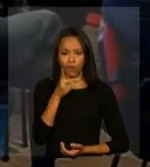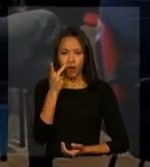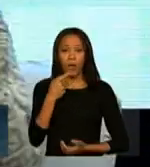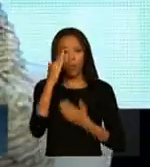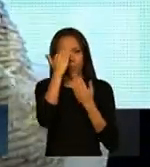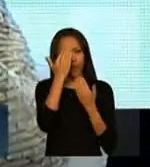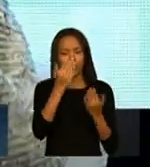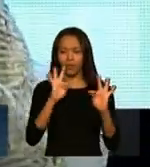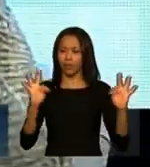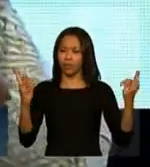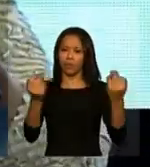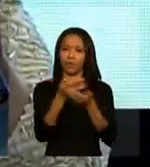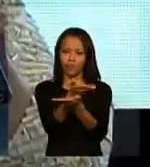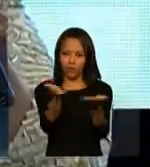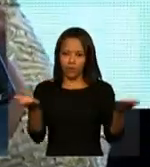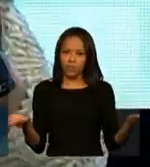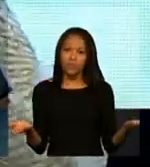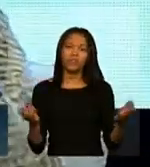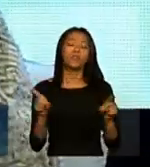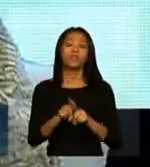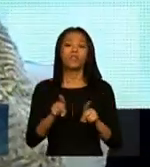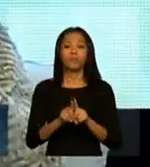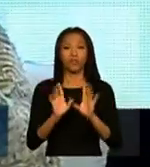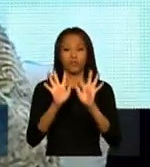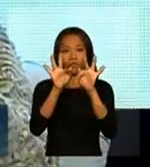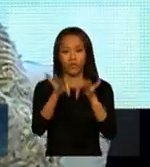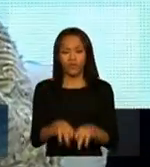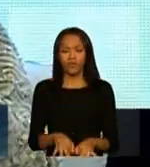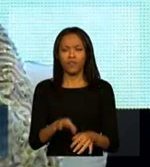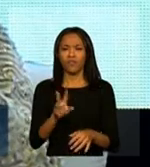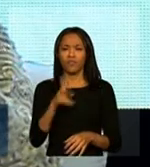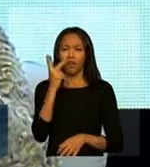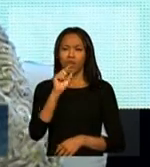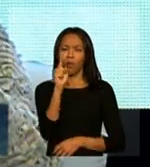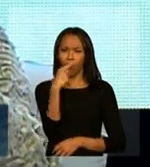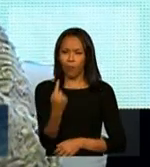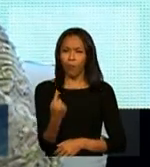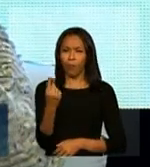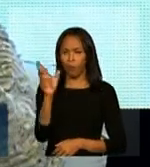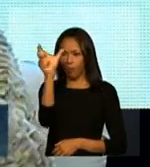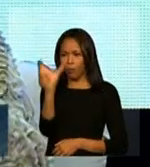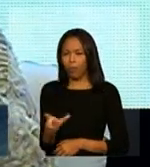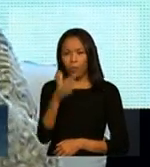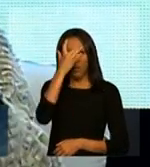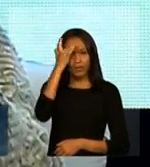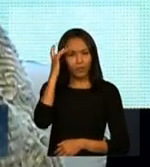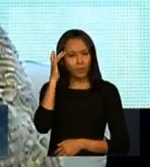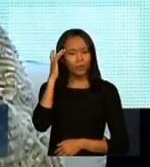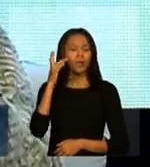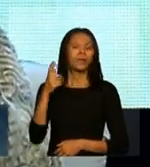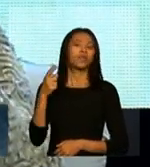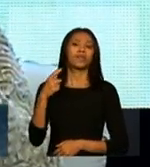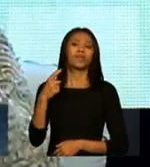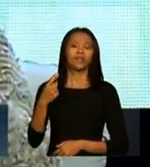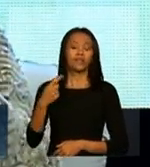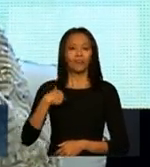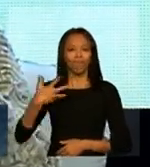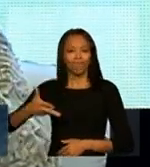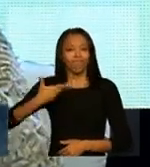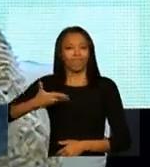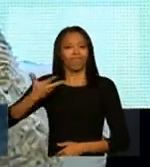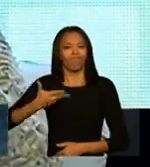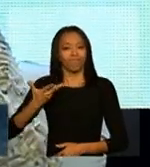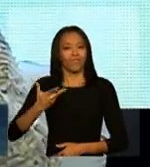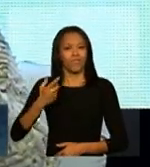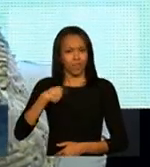Obrigada a todos vocês. E eu queria, por fim, citar uma pessoa que eu acho que é inspiração, em última instância, a todos nós que queremos construir